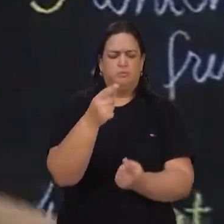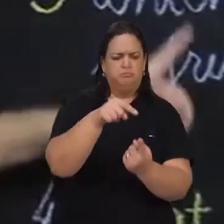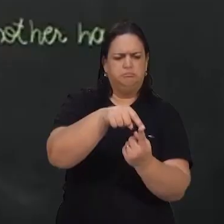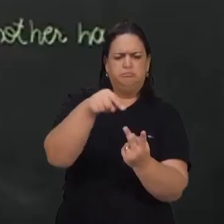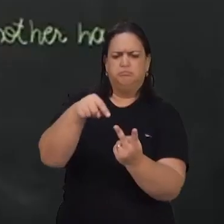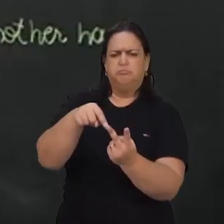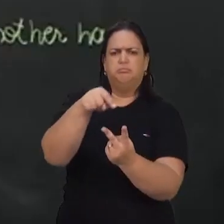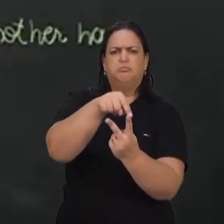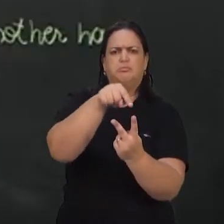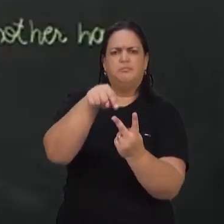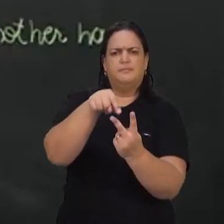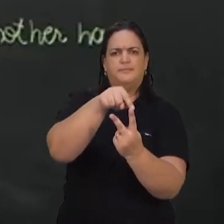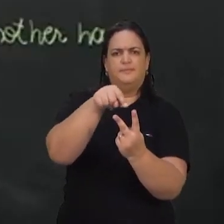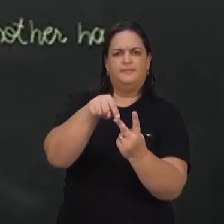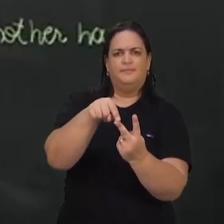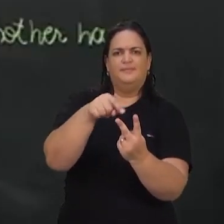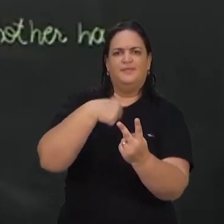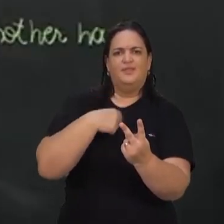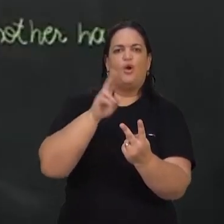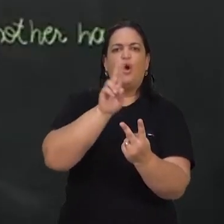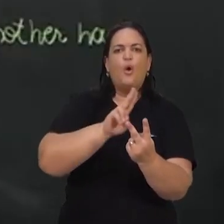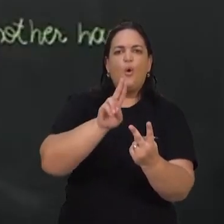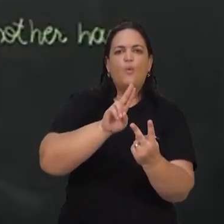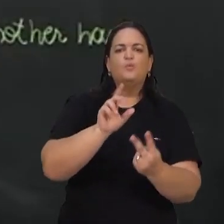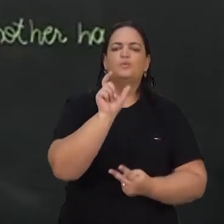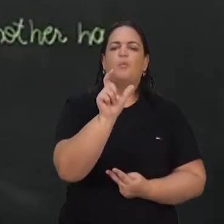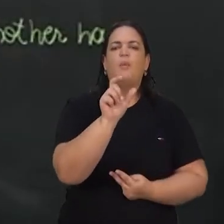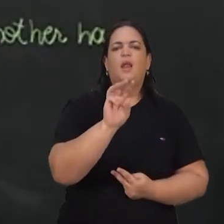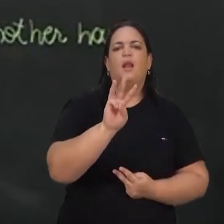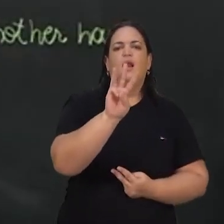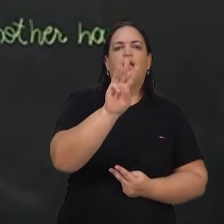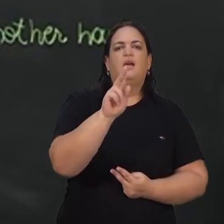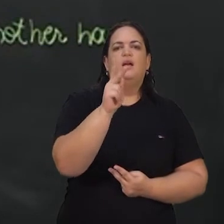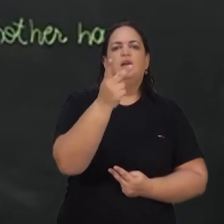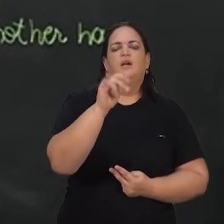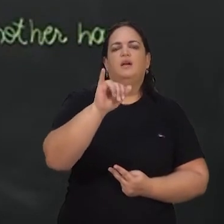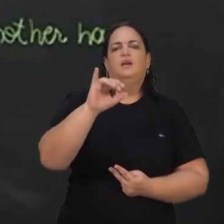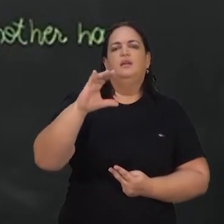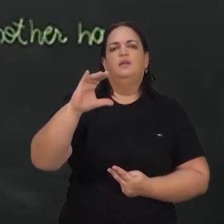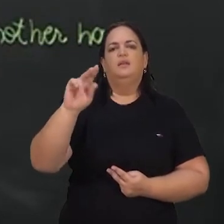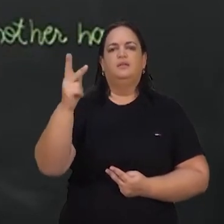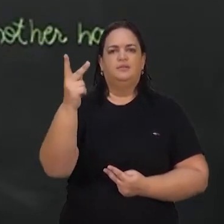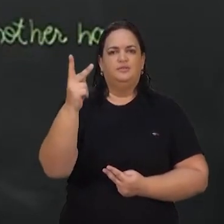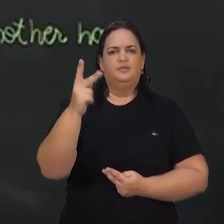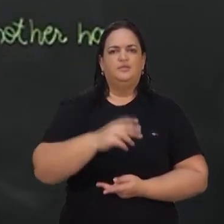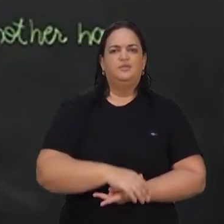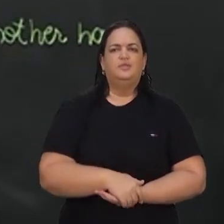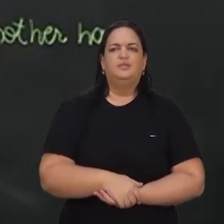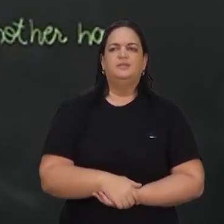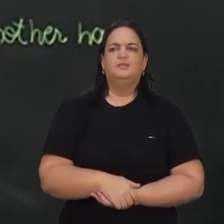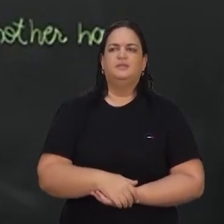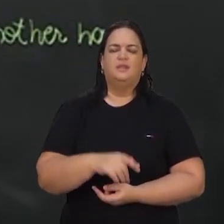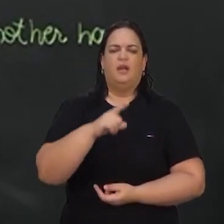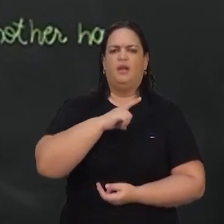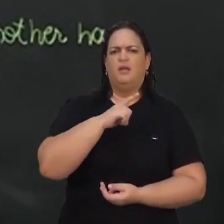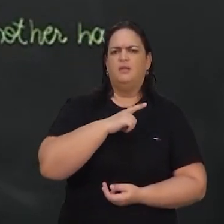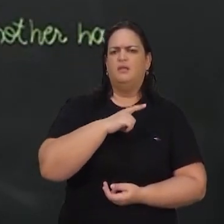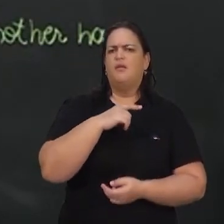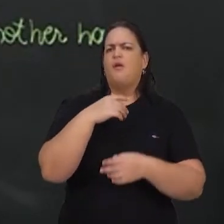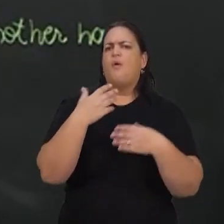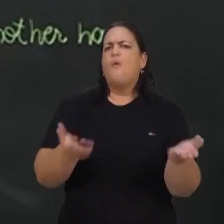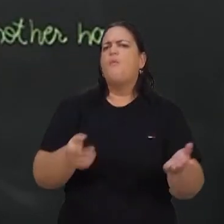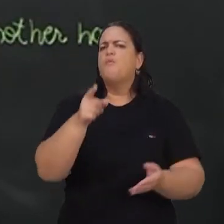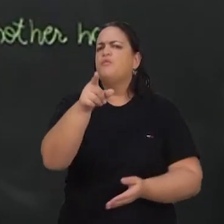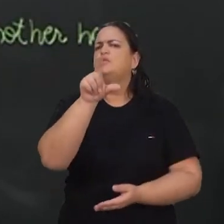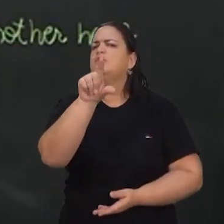eu uso o which. Qual deles? Certo? Então eu tenho qual você